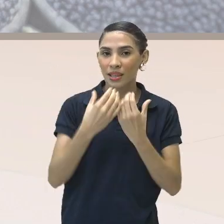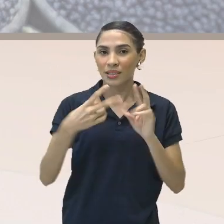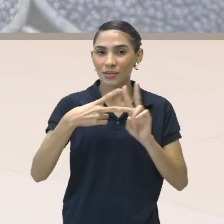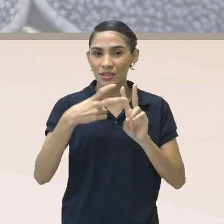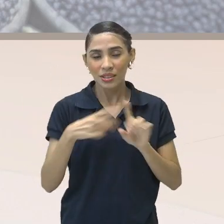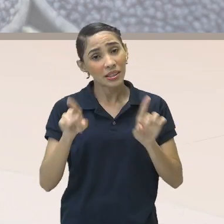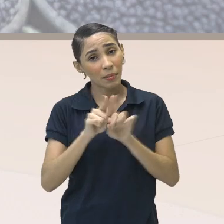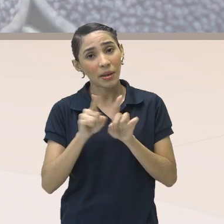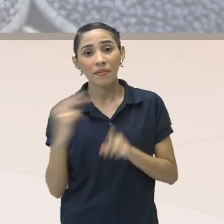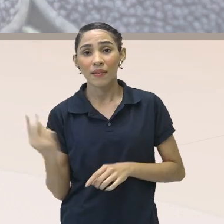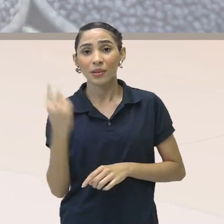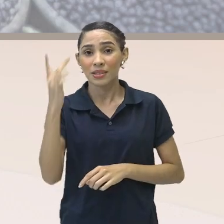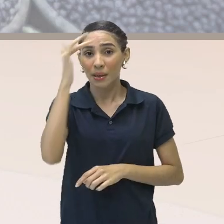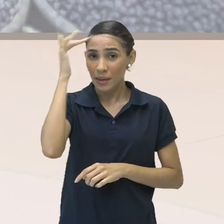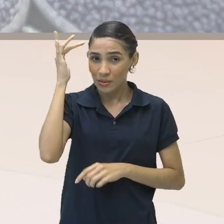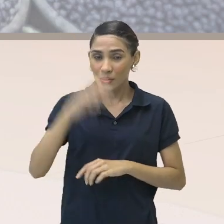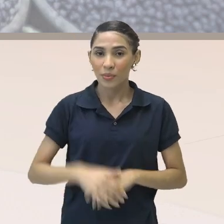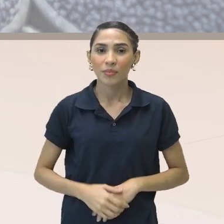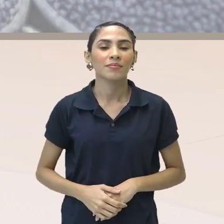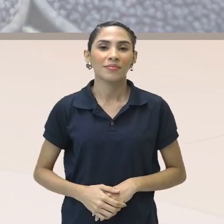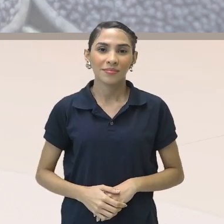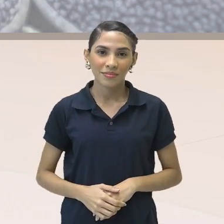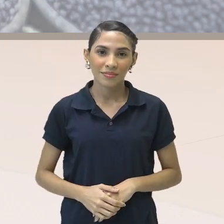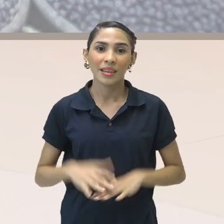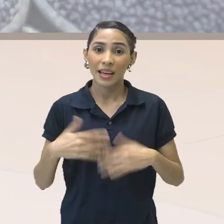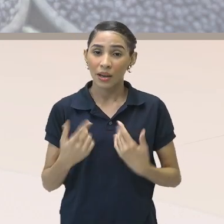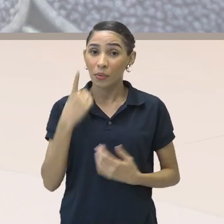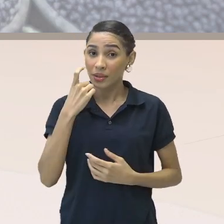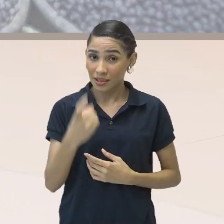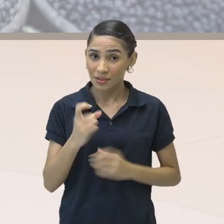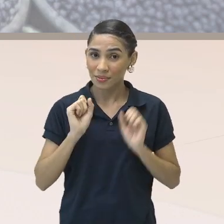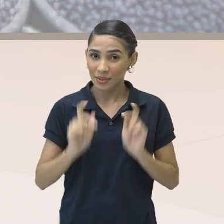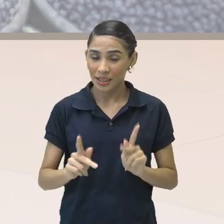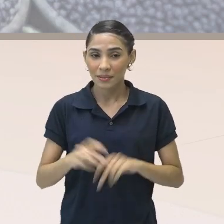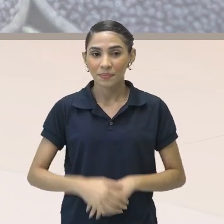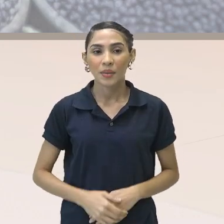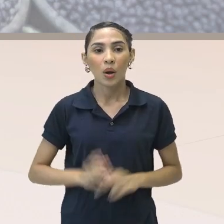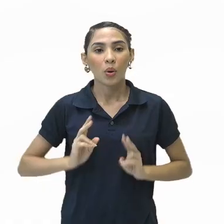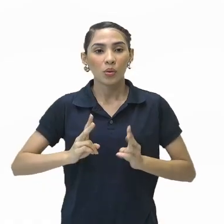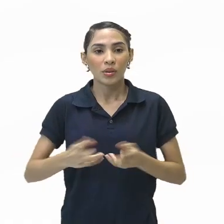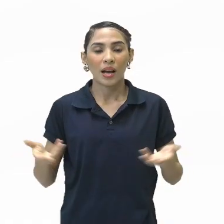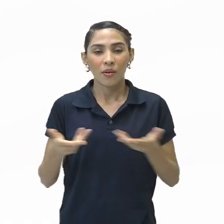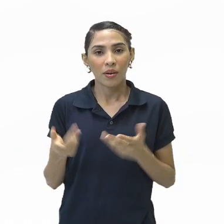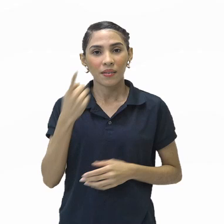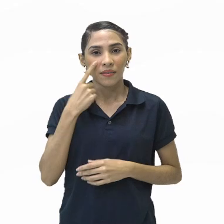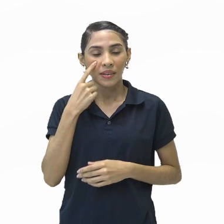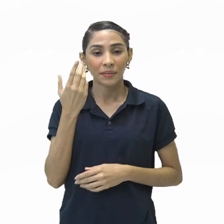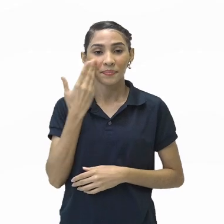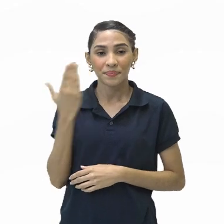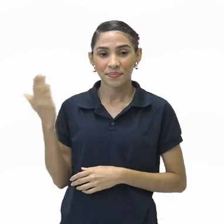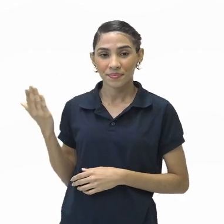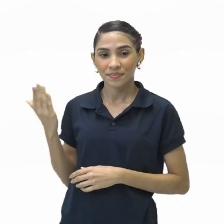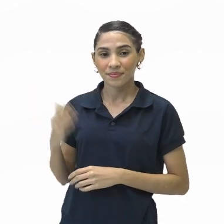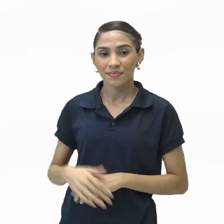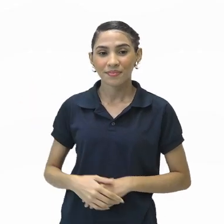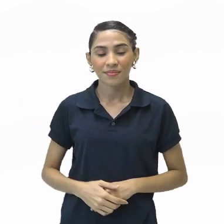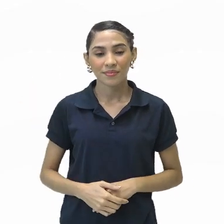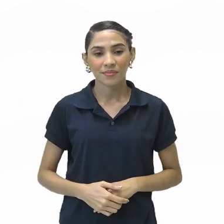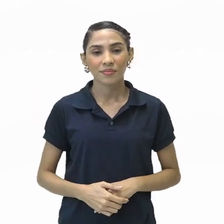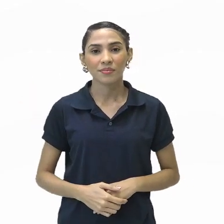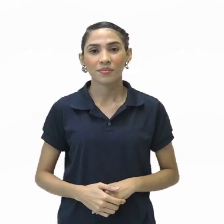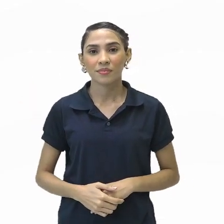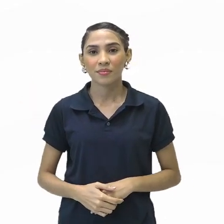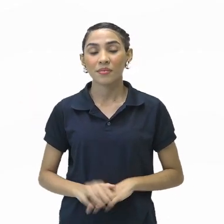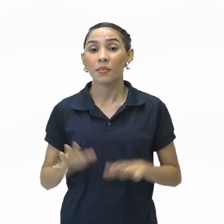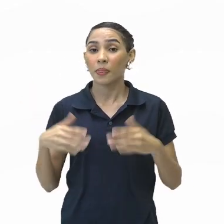e valorizar essas pessoas, né? Essa que tem que ser a busca. Bom, gente, vamos continuar verificando, vamos avançar aí agora, né? A